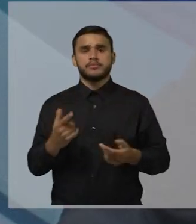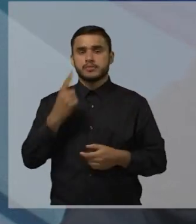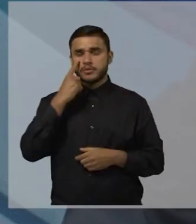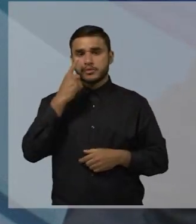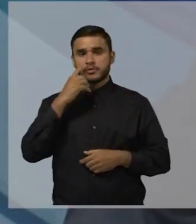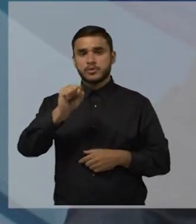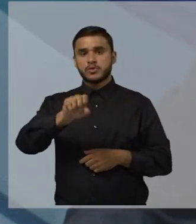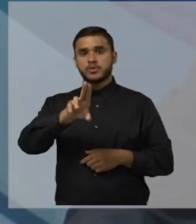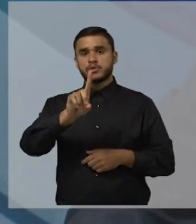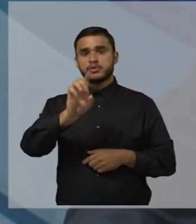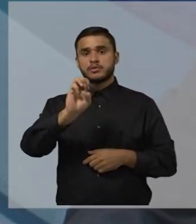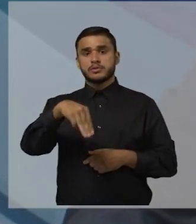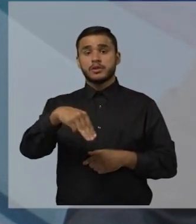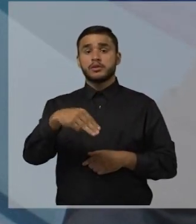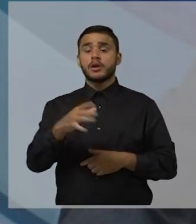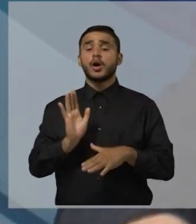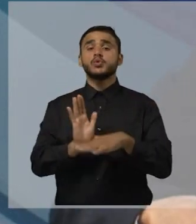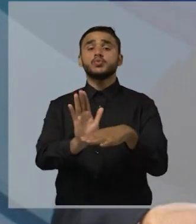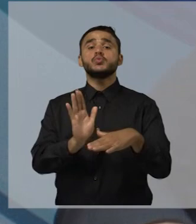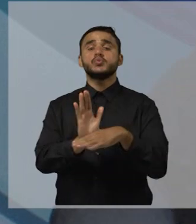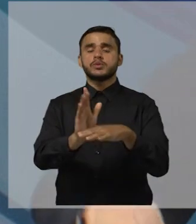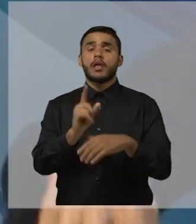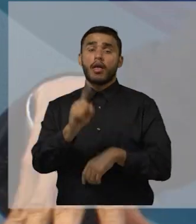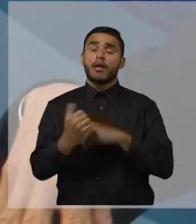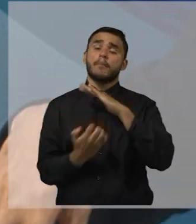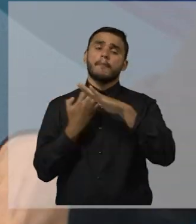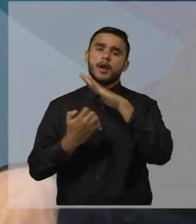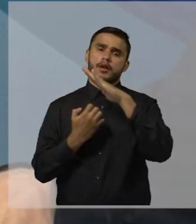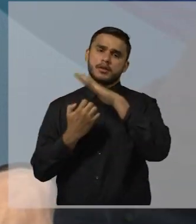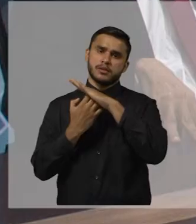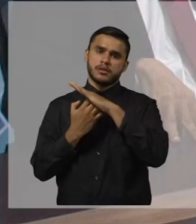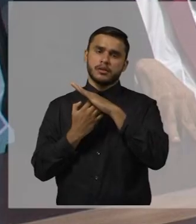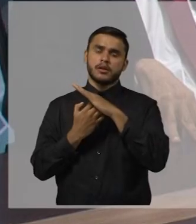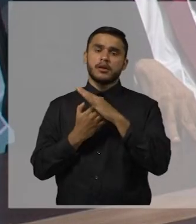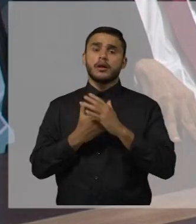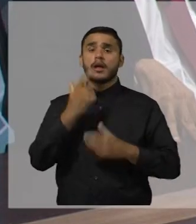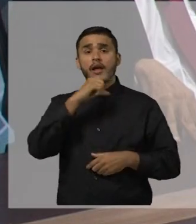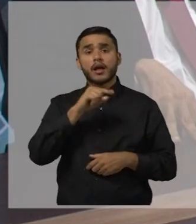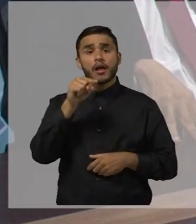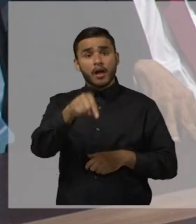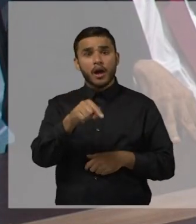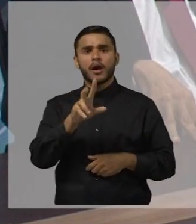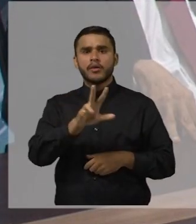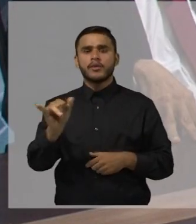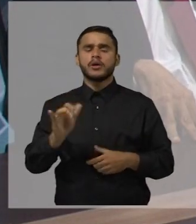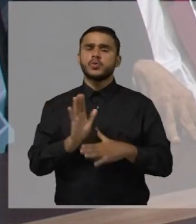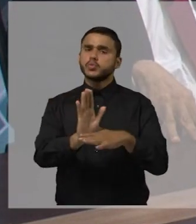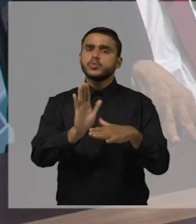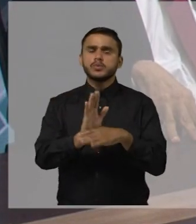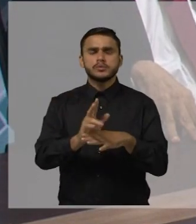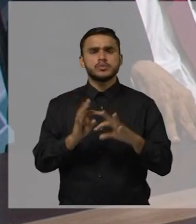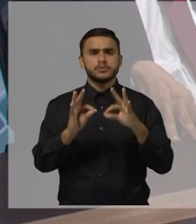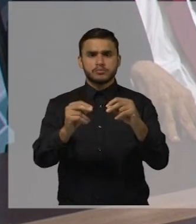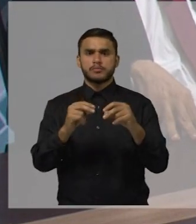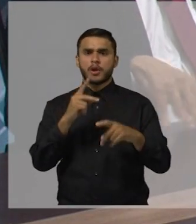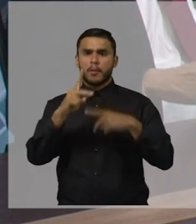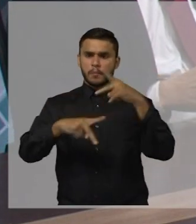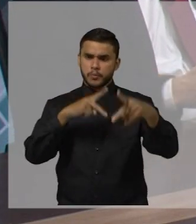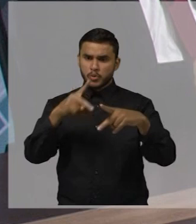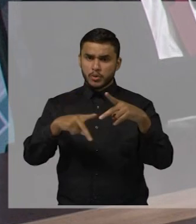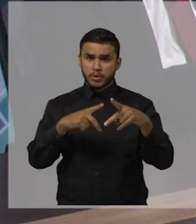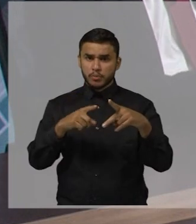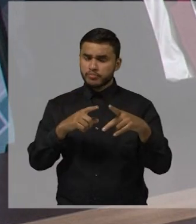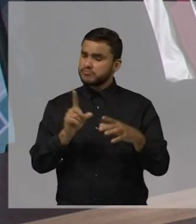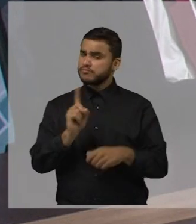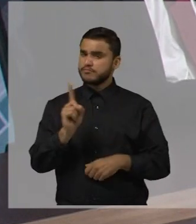Sudene favoreceu quem? Os empresários que tinham acesso àqueles que tinham a atenção do poder político.